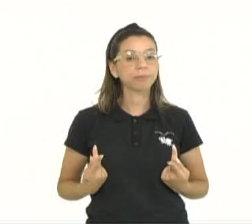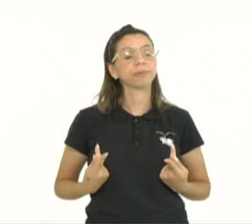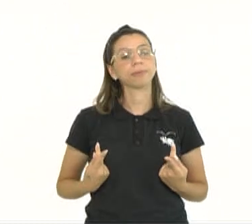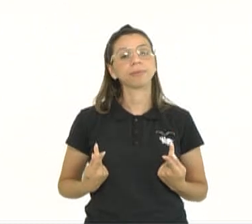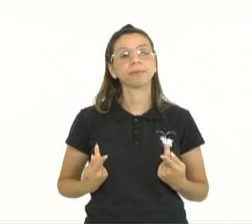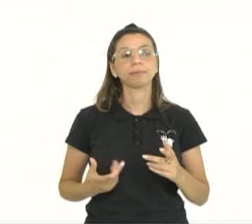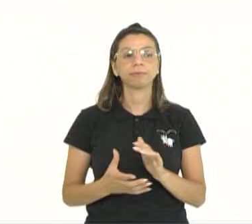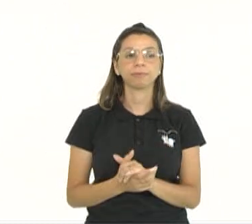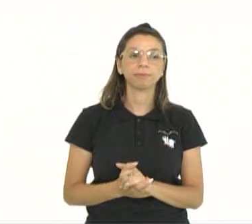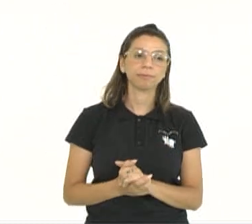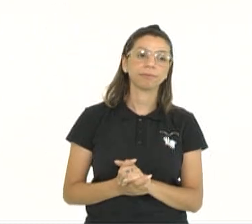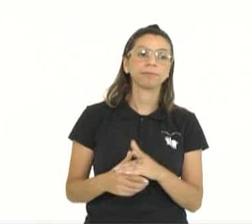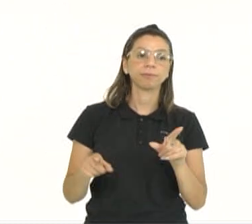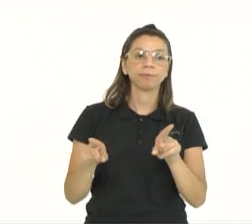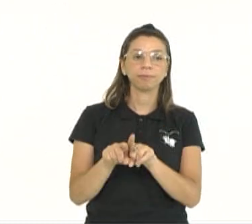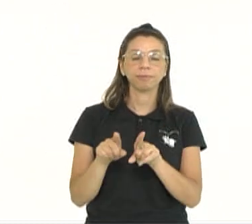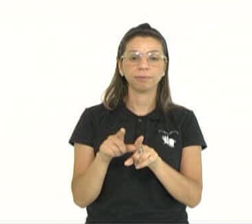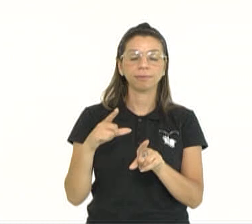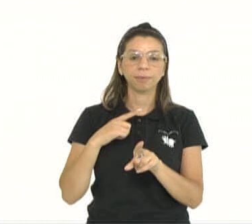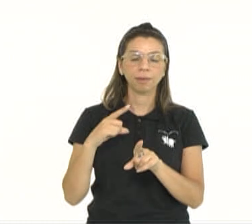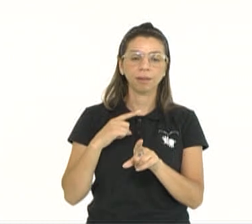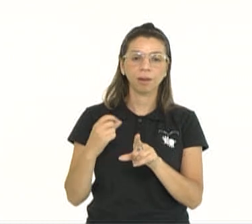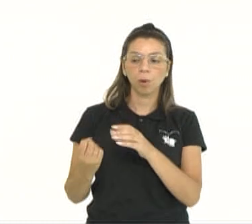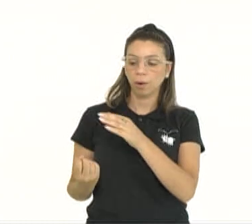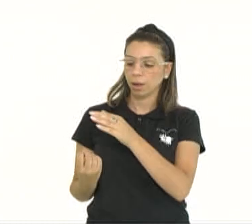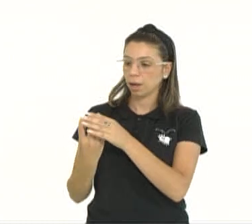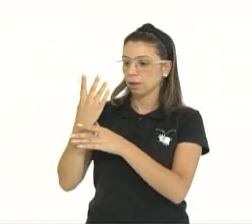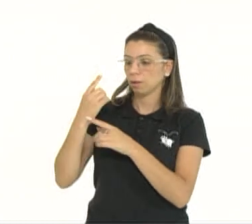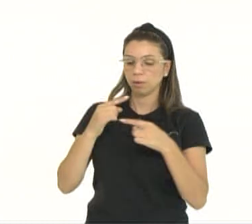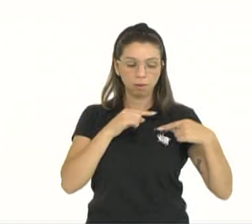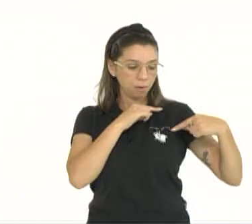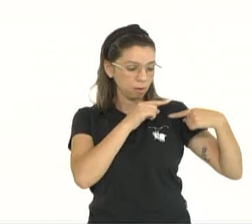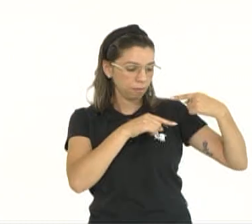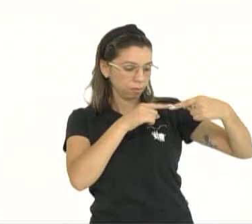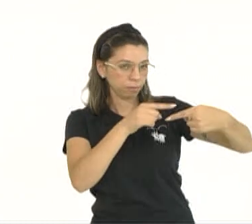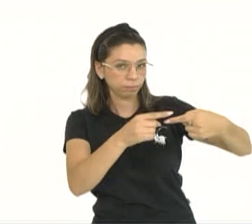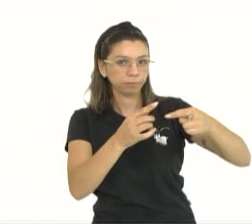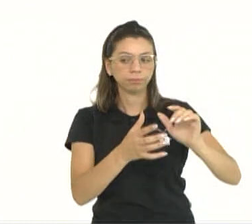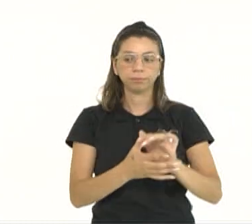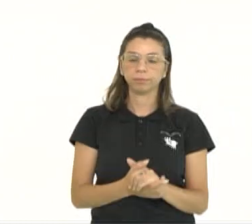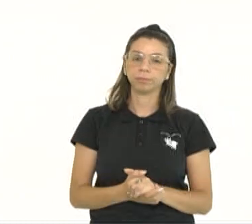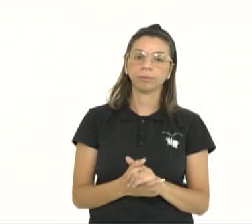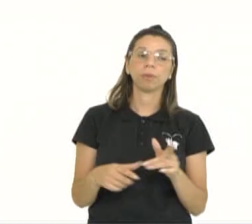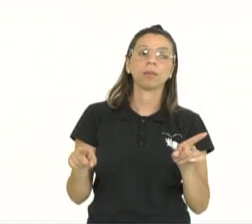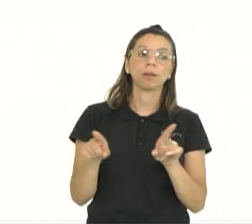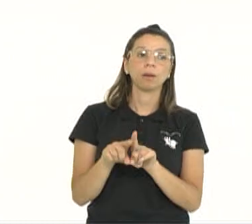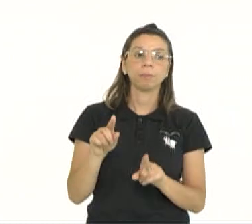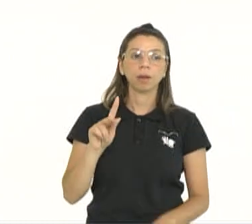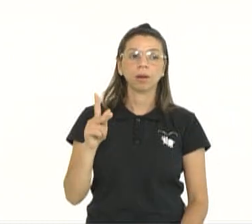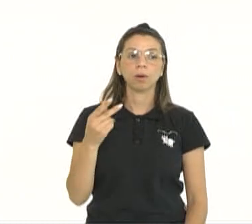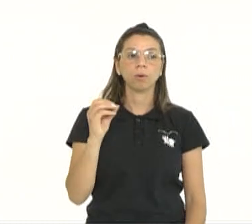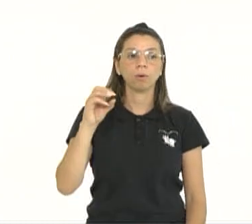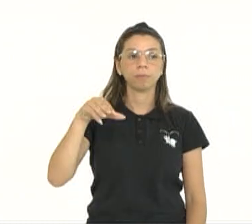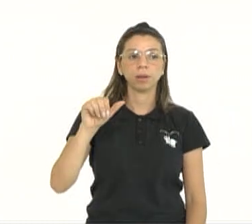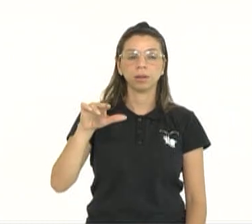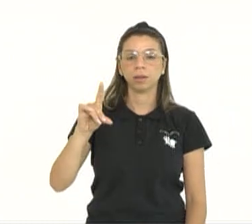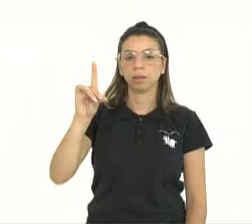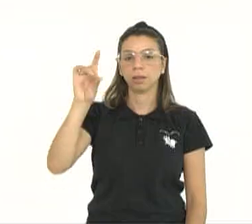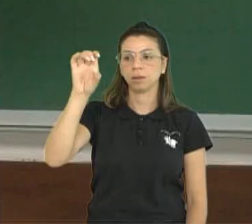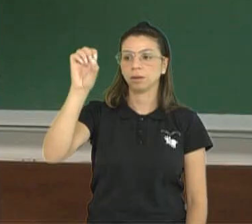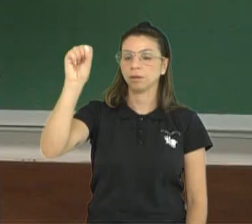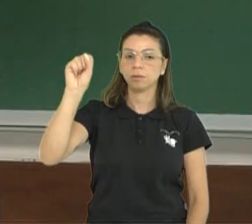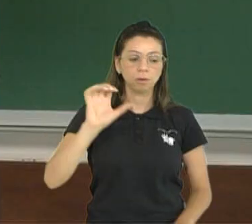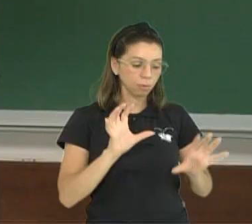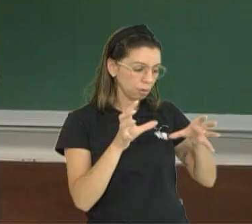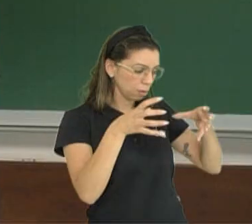mais populares, o criacionismo e o evolucionismo. Nós vimos que os hominídeos são uma espécie que